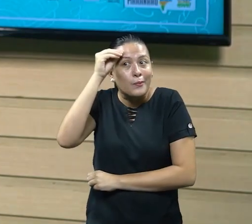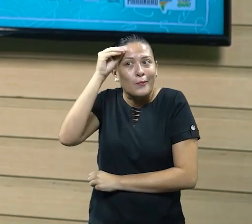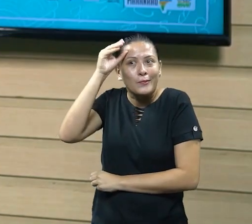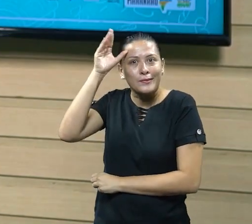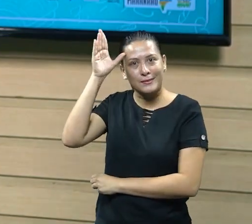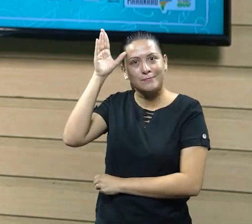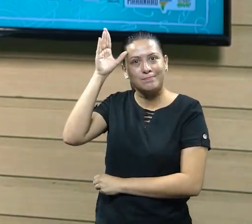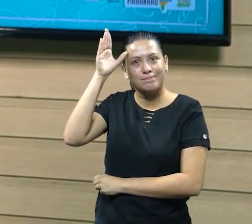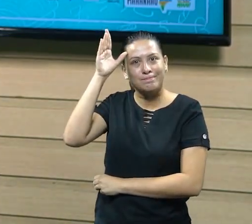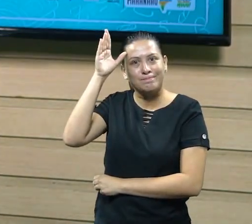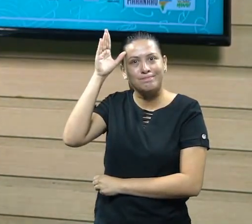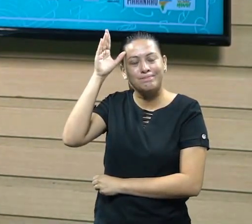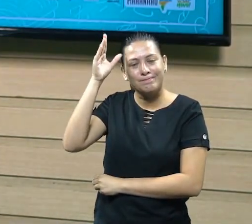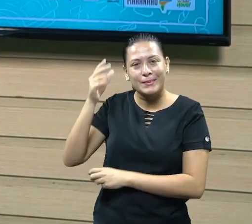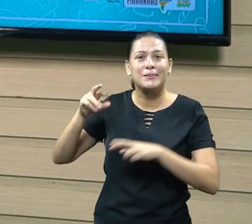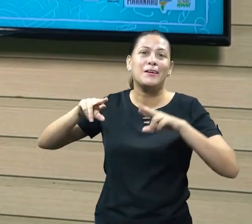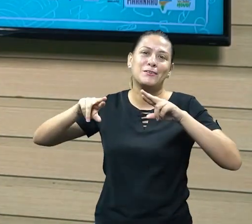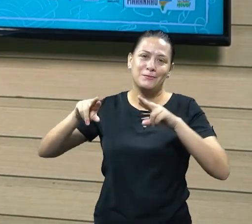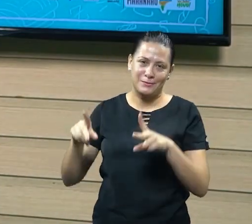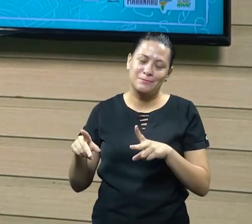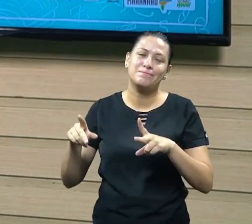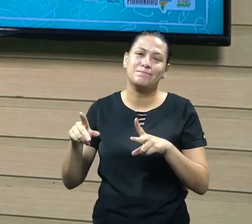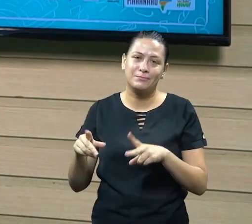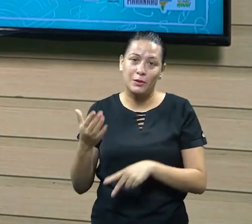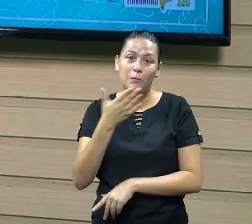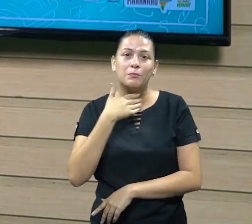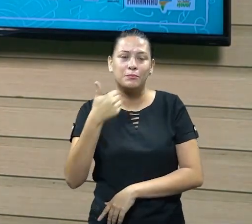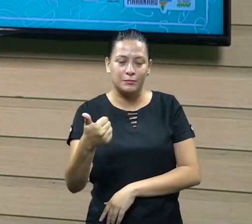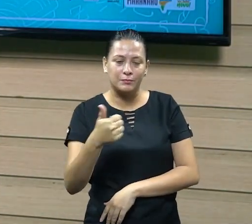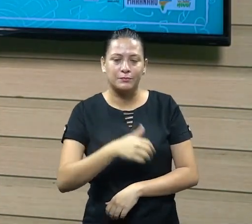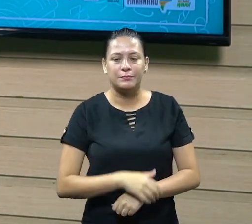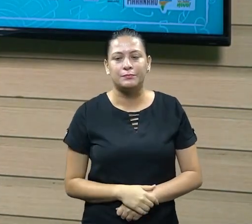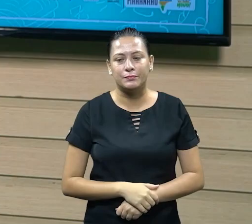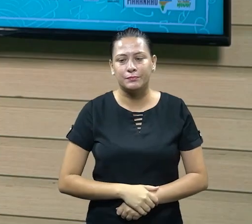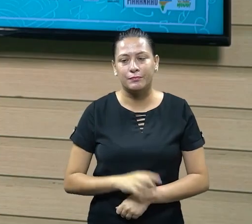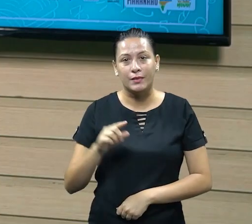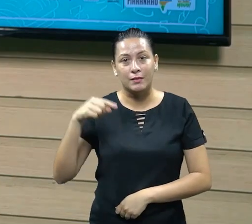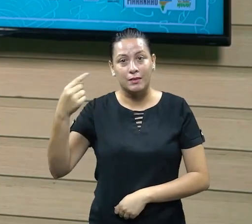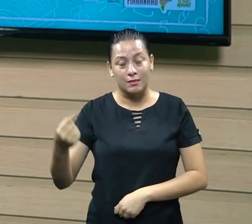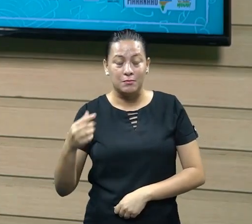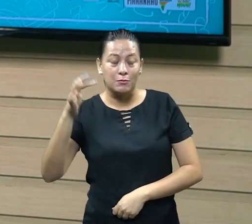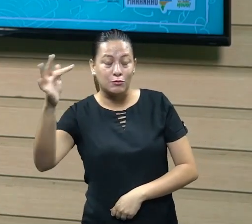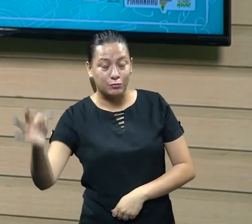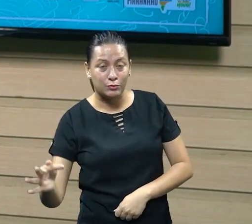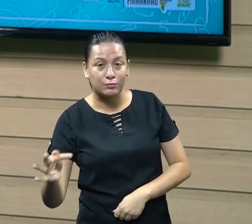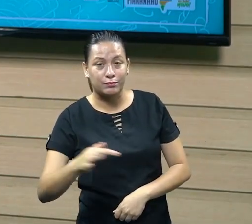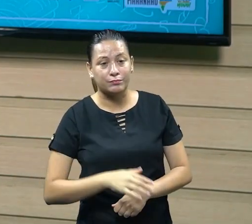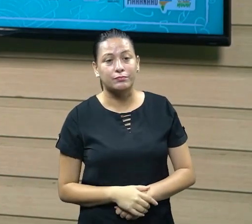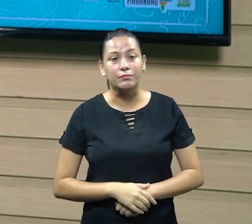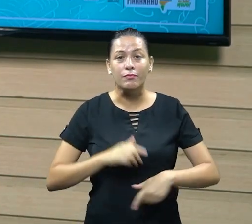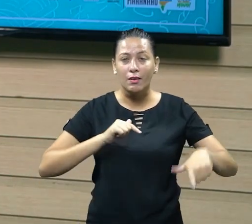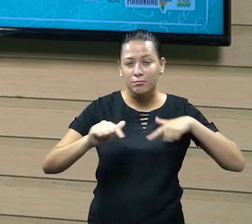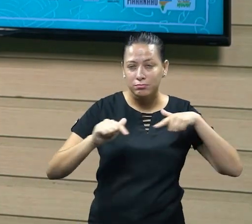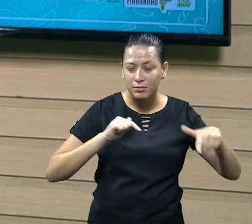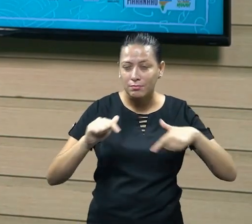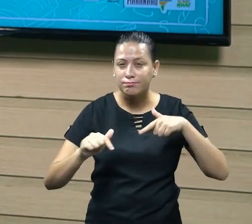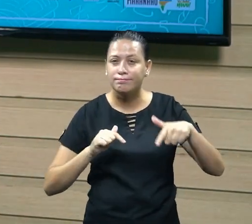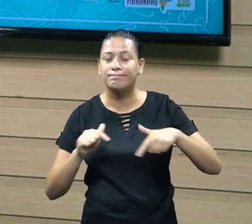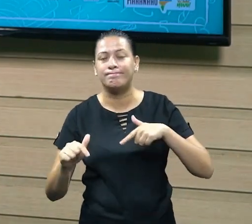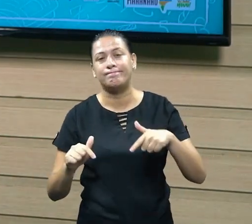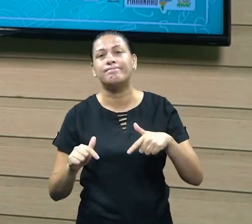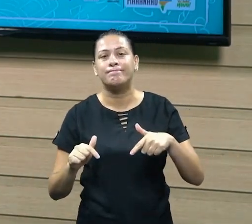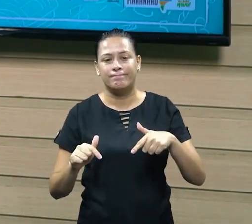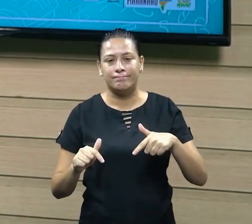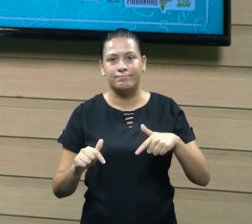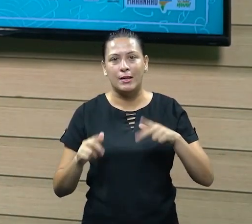mente. É isso que vai fazer diferença para você lá na frente, colocar na prática sobre motivação, sobre liderança, sobre leis trabalhistas, sobre ética. É isso que vai